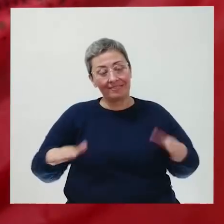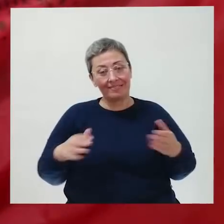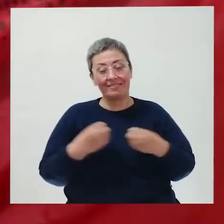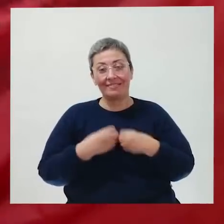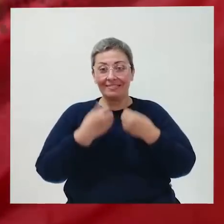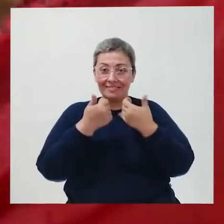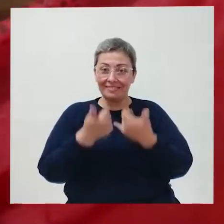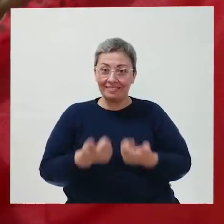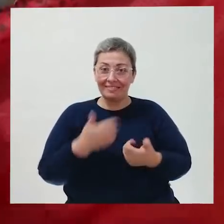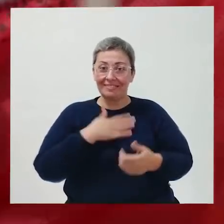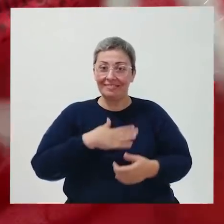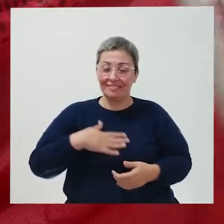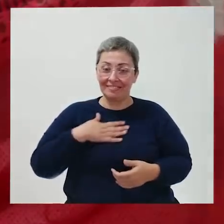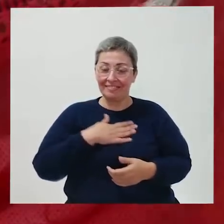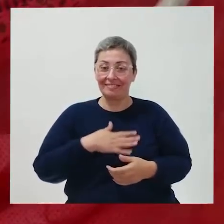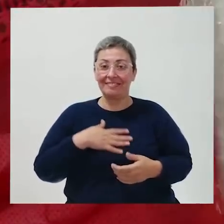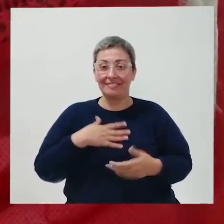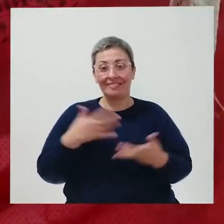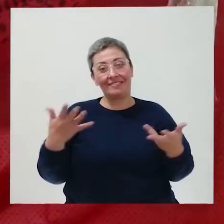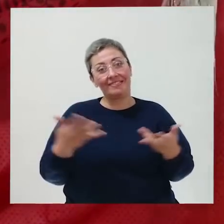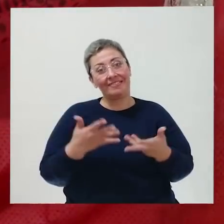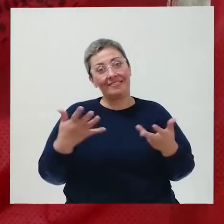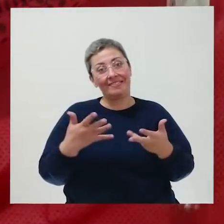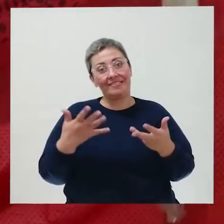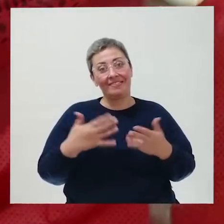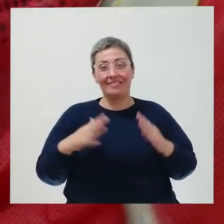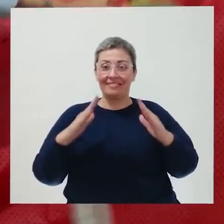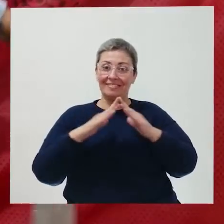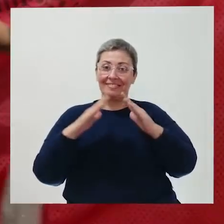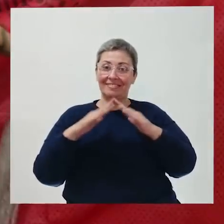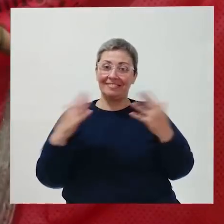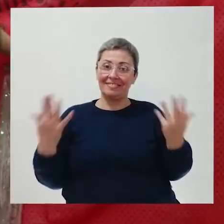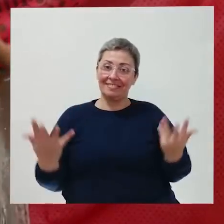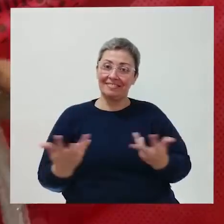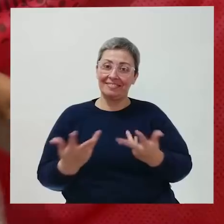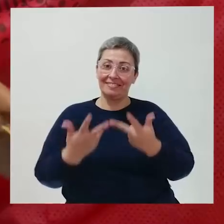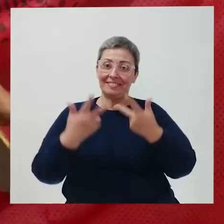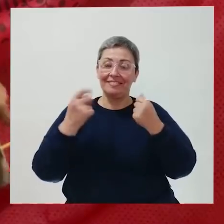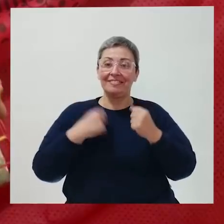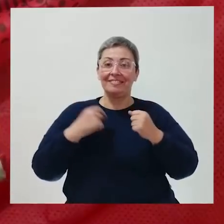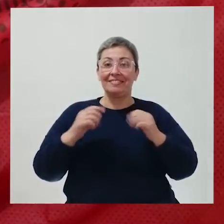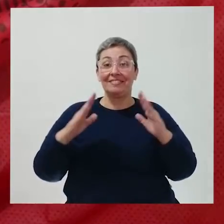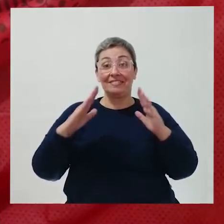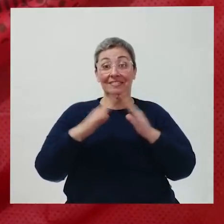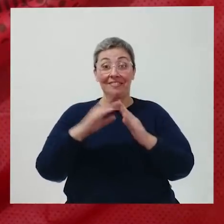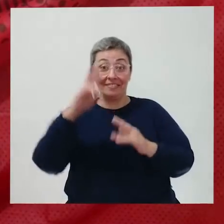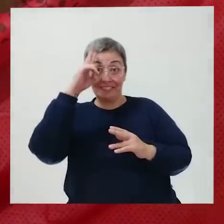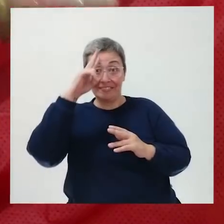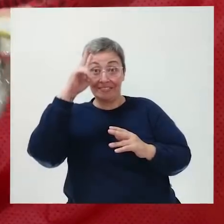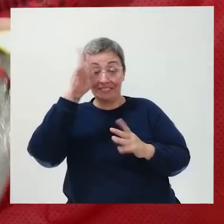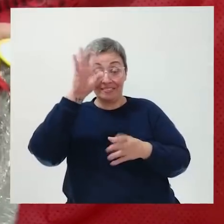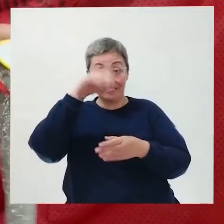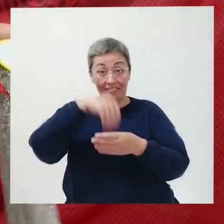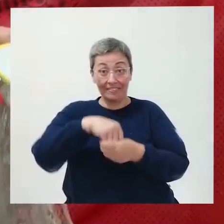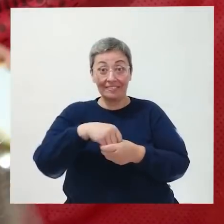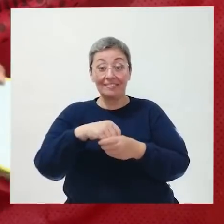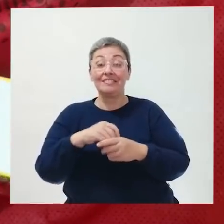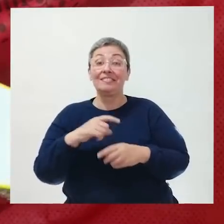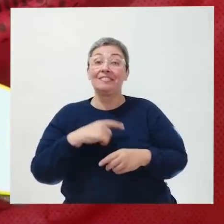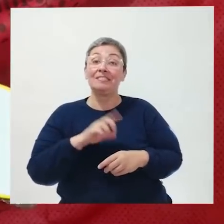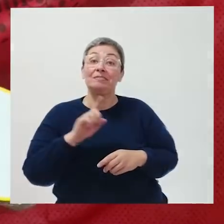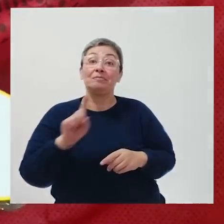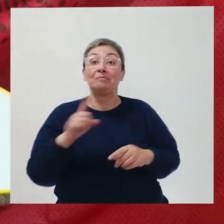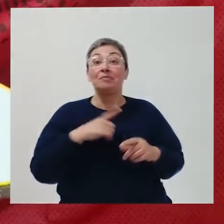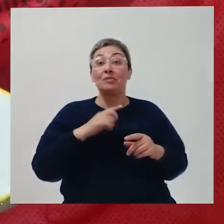criançada querida desta casa maravilhosa do Morando nas Histórias, do nosso